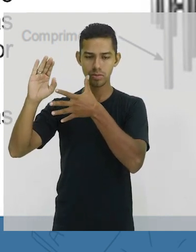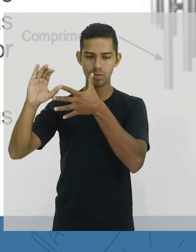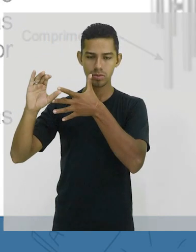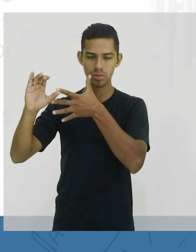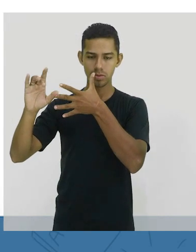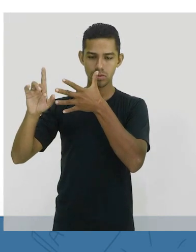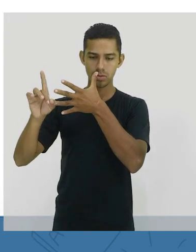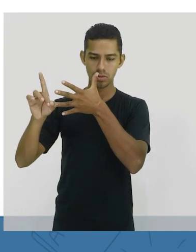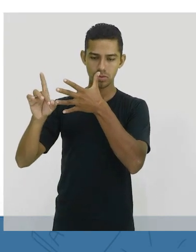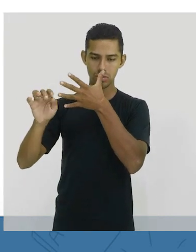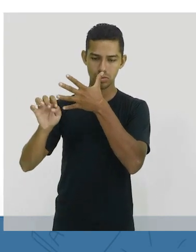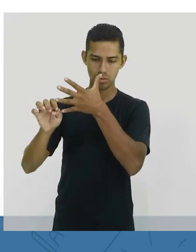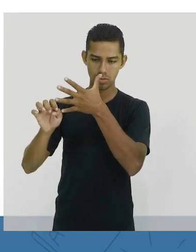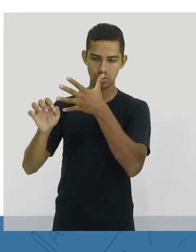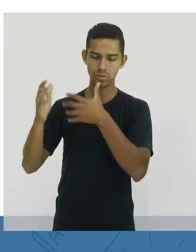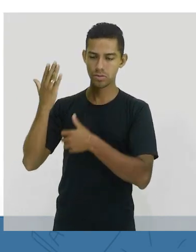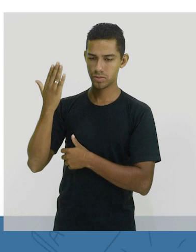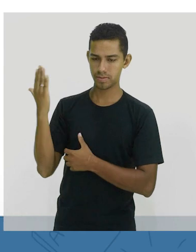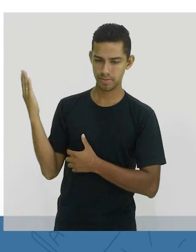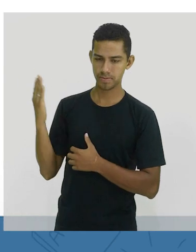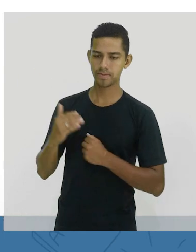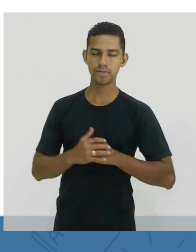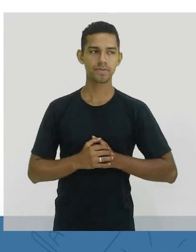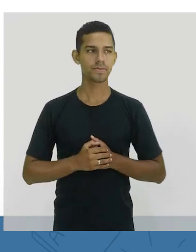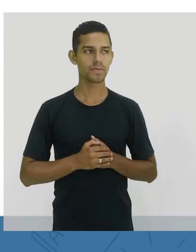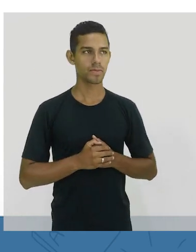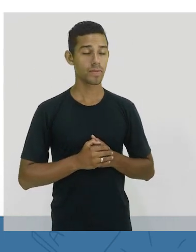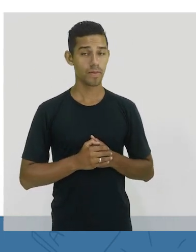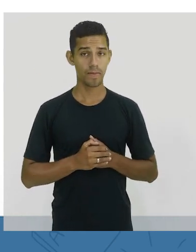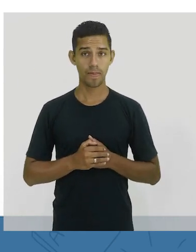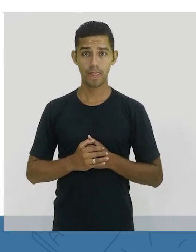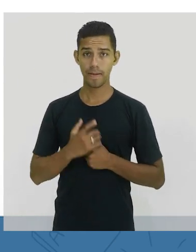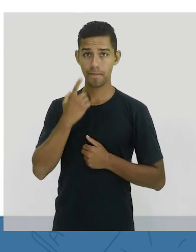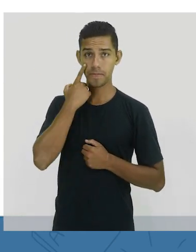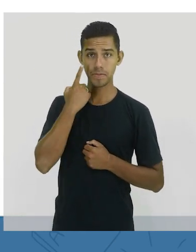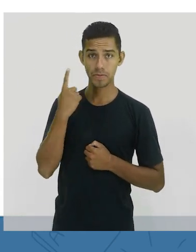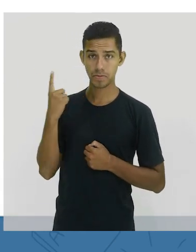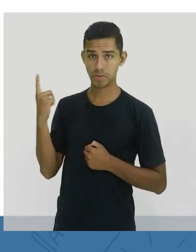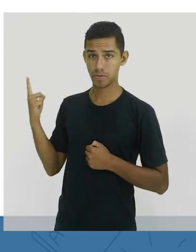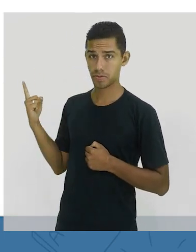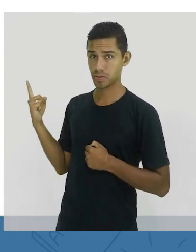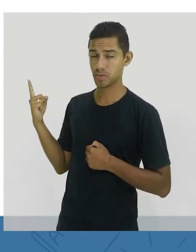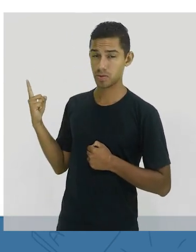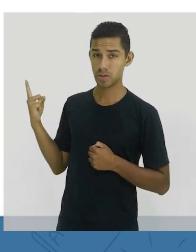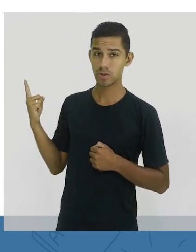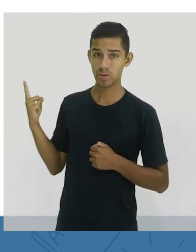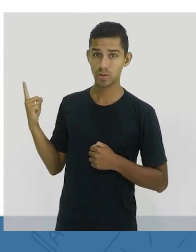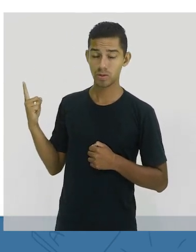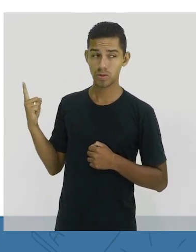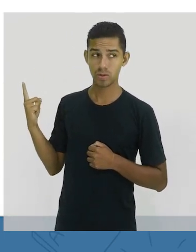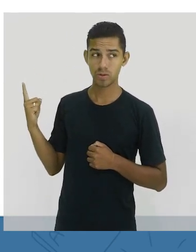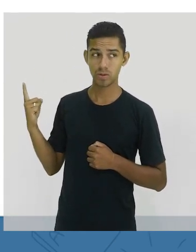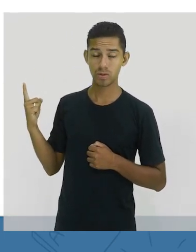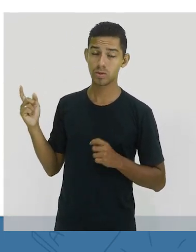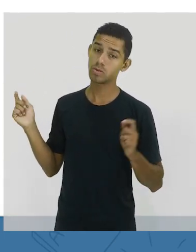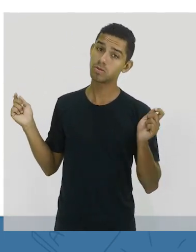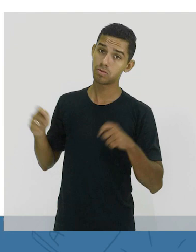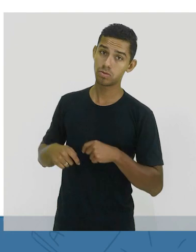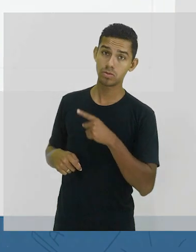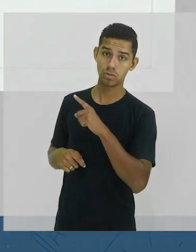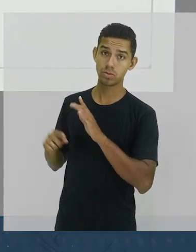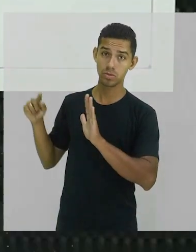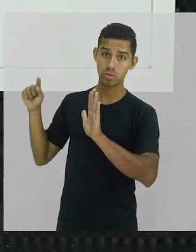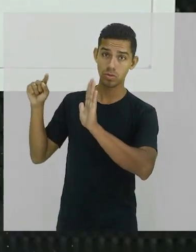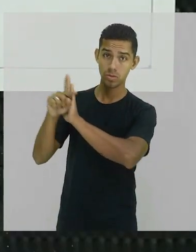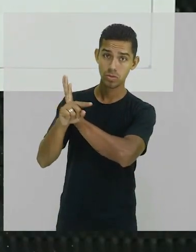e de velocidade, tá certo? Bom, então vamos lá, né? Então essa questão, esse